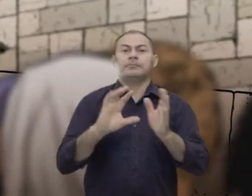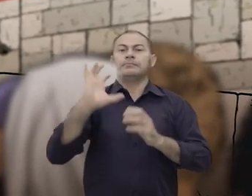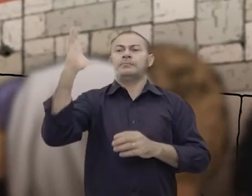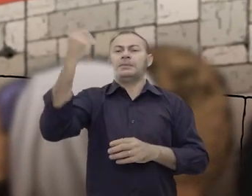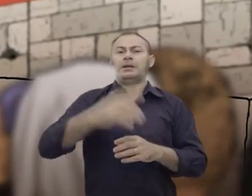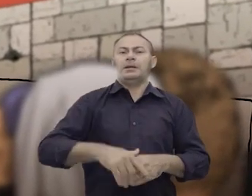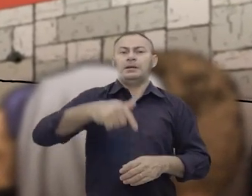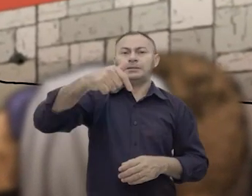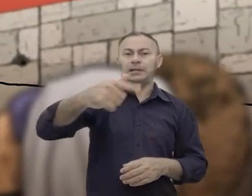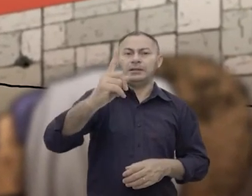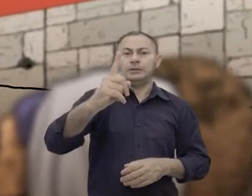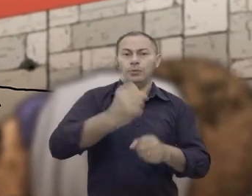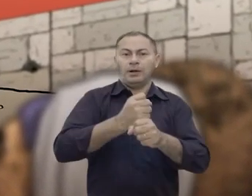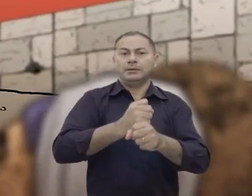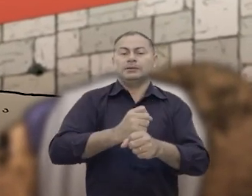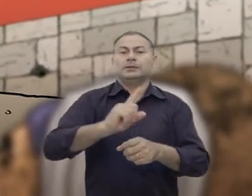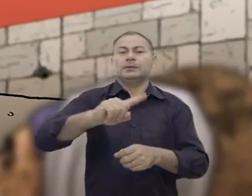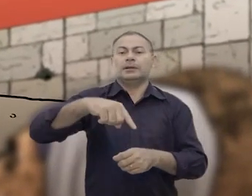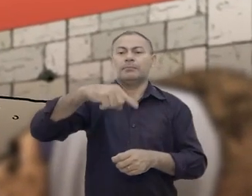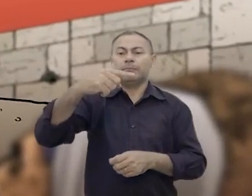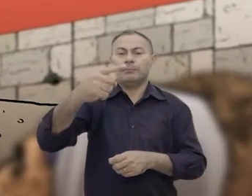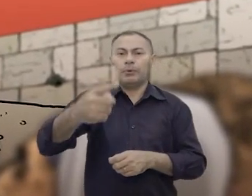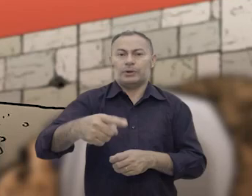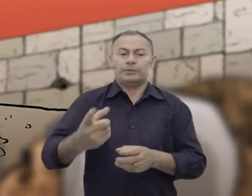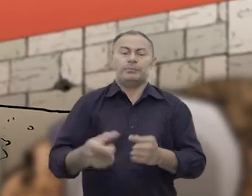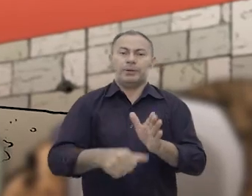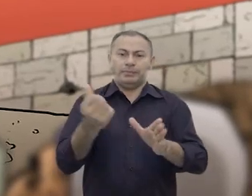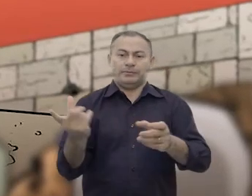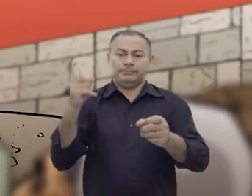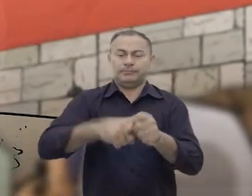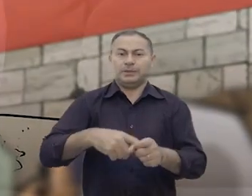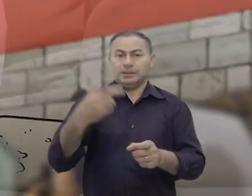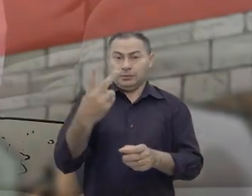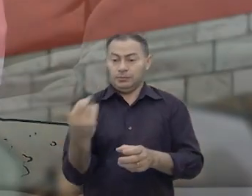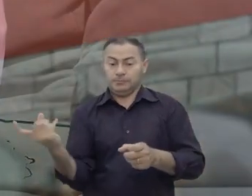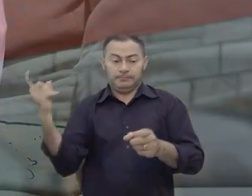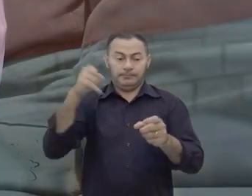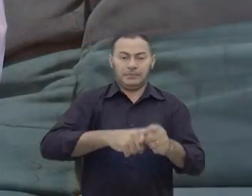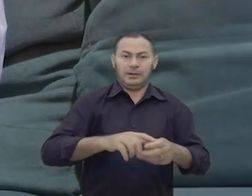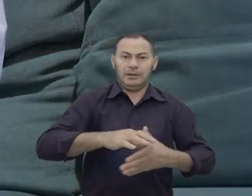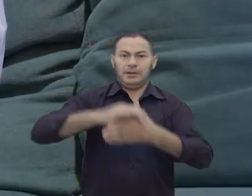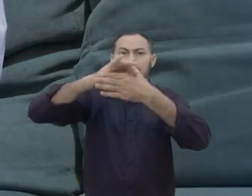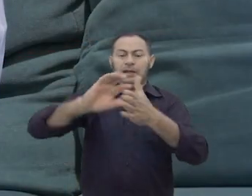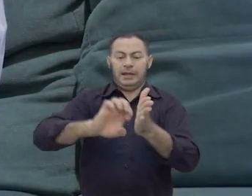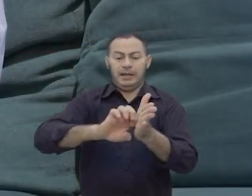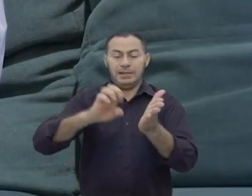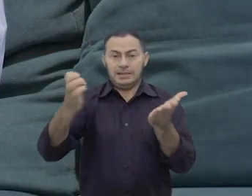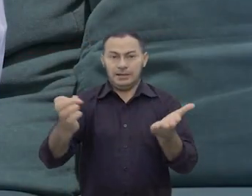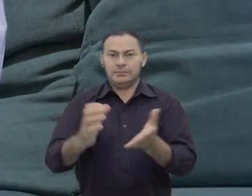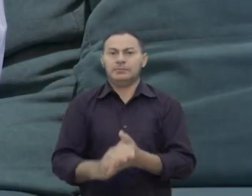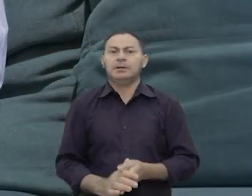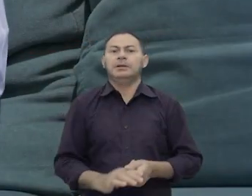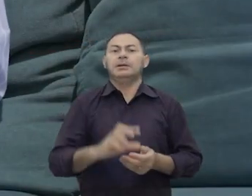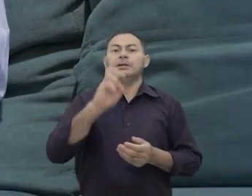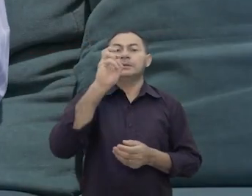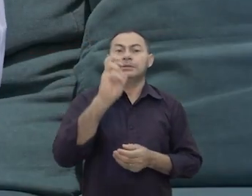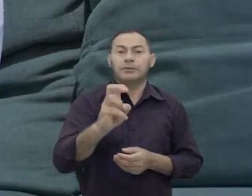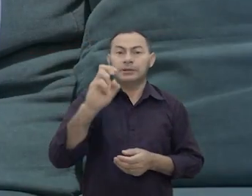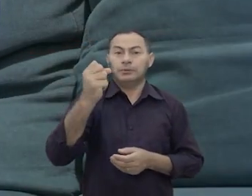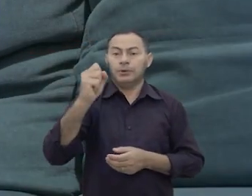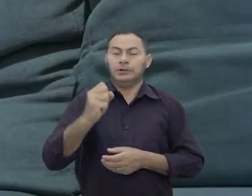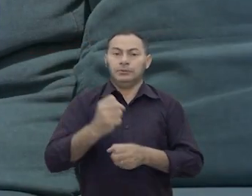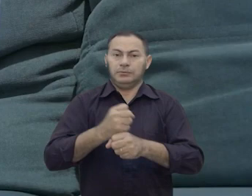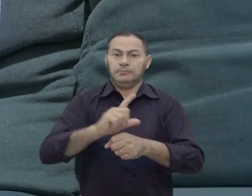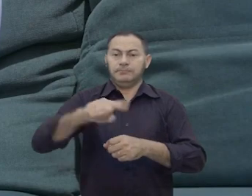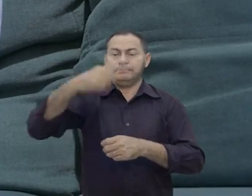retorno. Isso ocorreu 71 anos depois do primeiro retorno. Esse segundo retorno, sob a liderança de Esdras, ocorreu